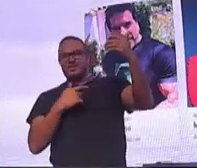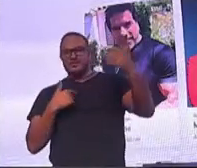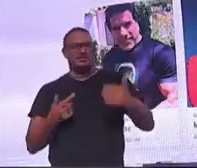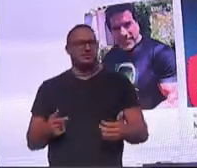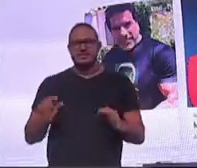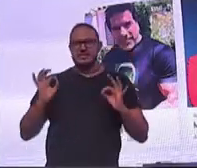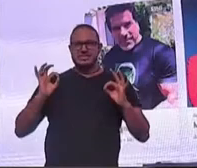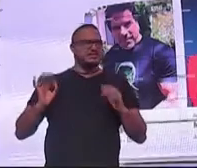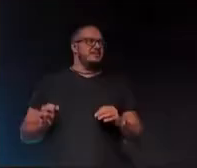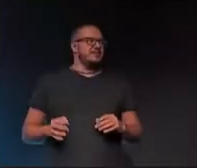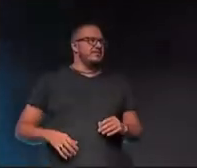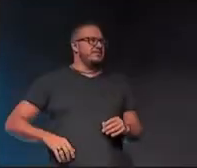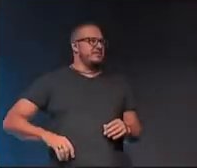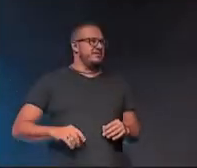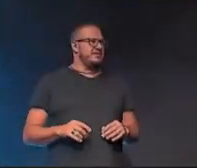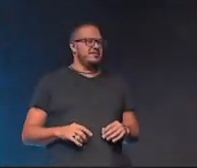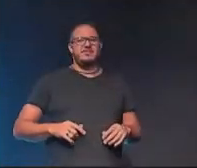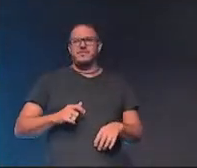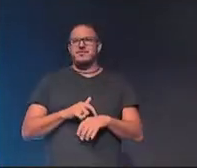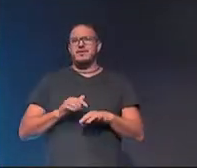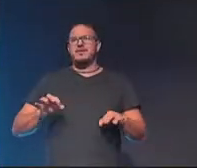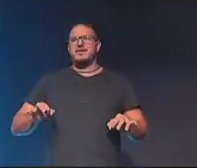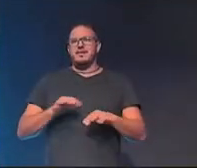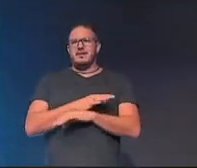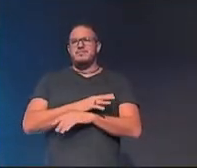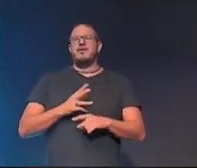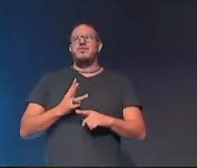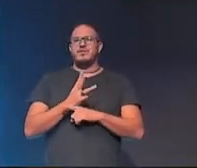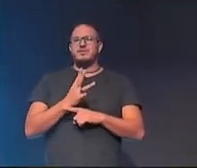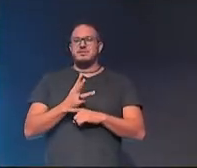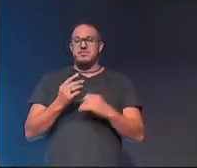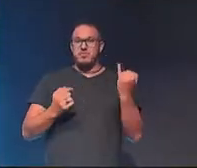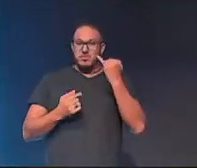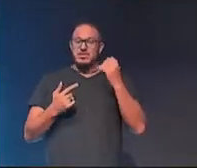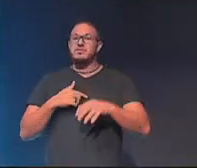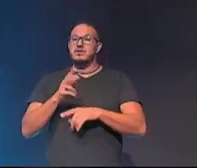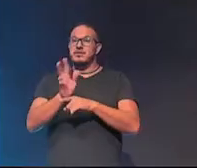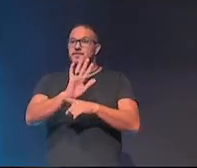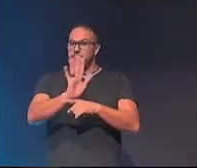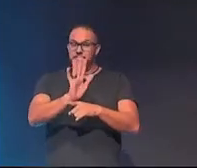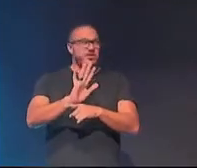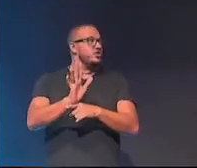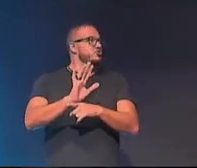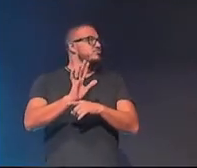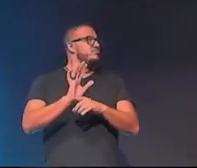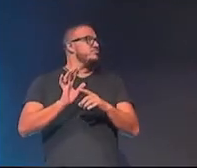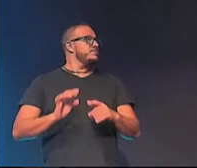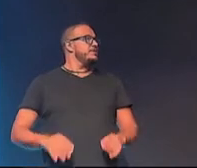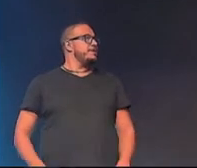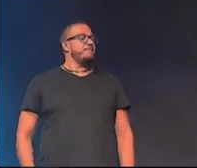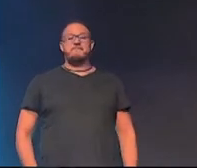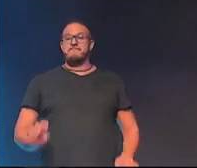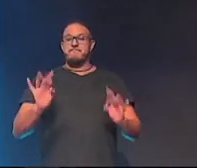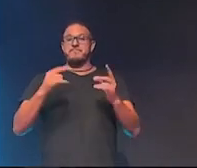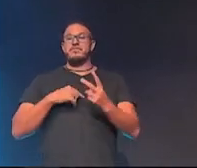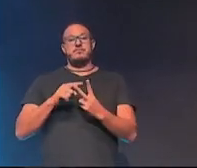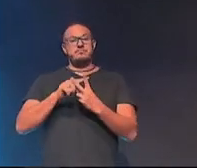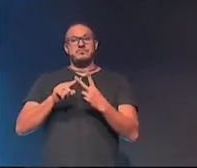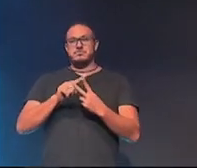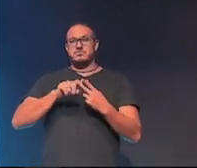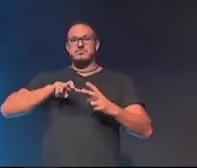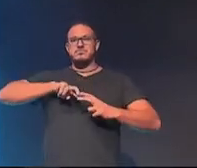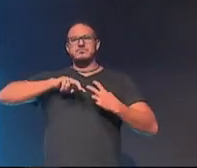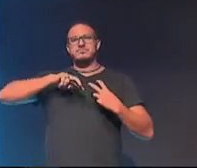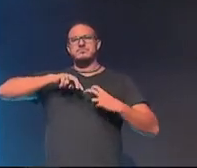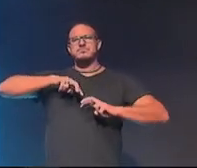vou encerrar com uma com o WhatsApp, que o WhatsApp é importante também. Se quiserem fazer vídeo personalizado, gente, tem 2 aplicativos muito